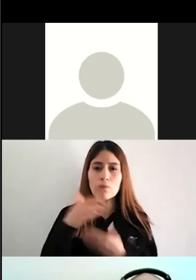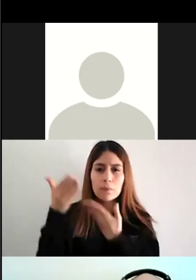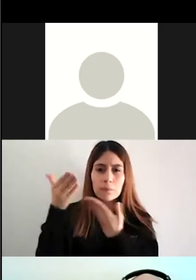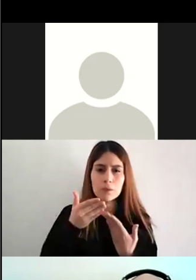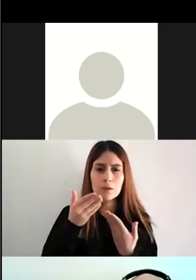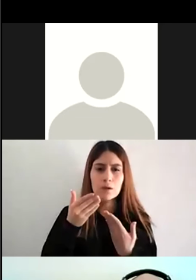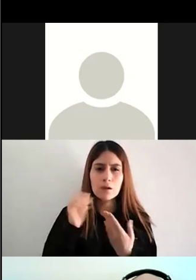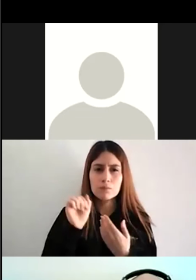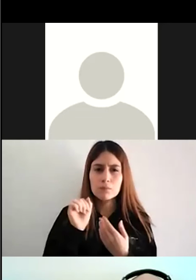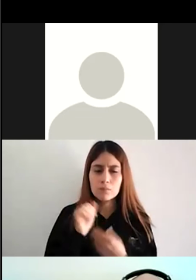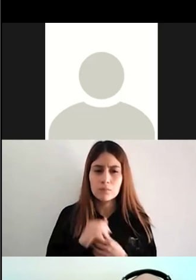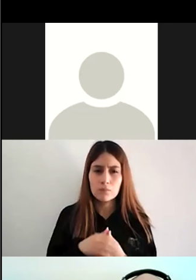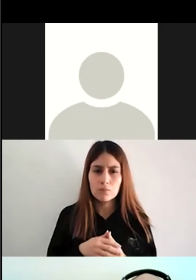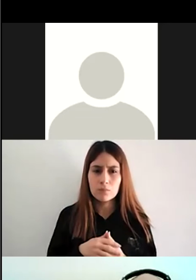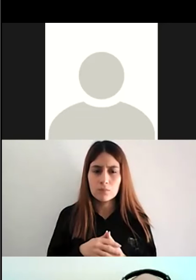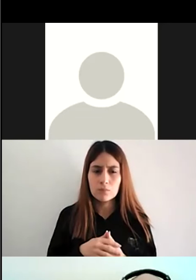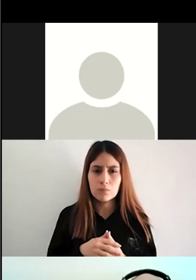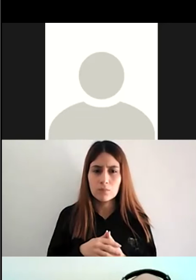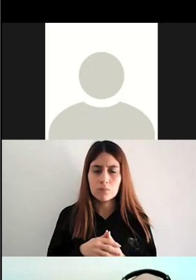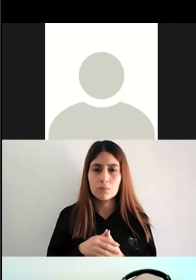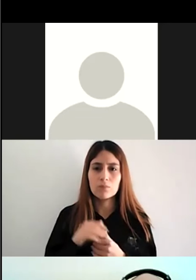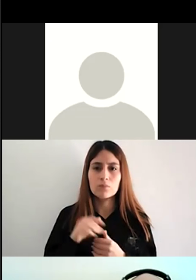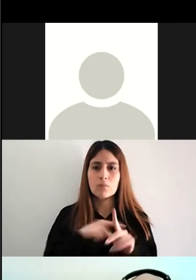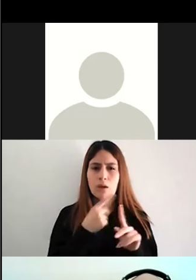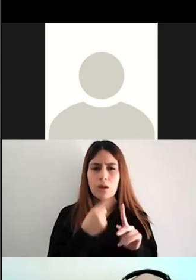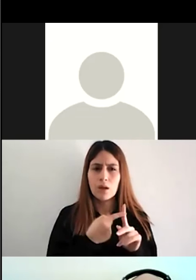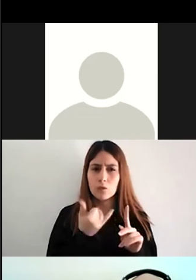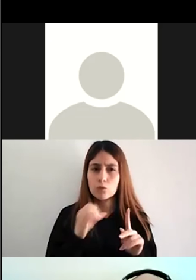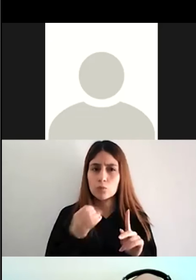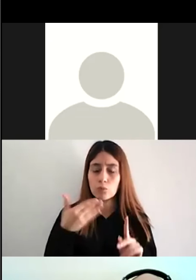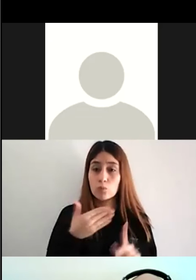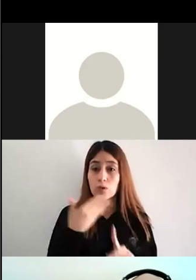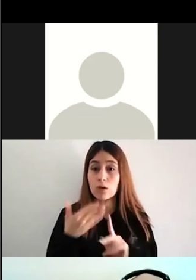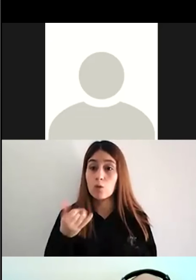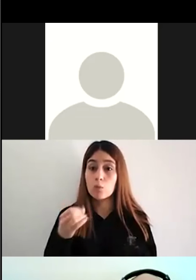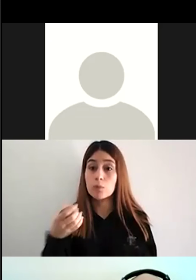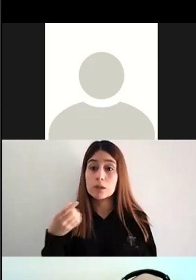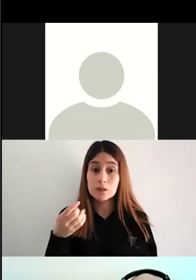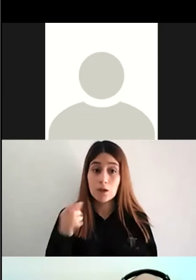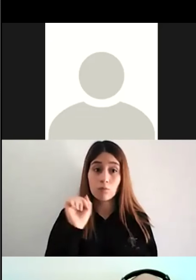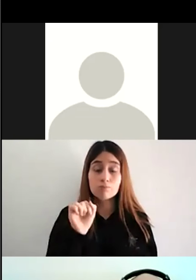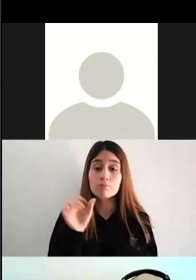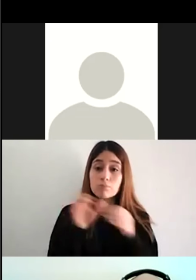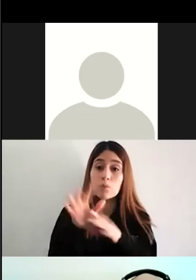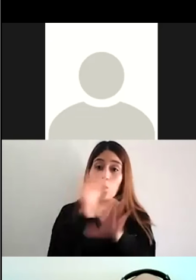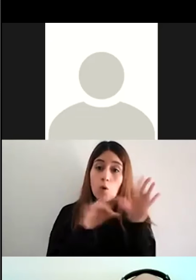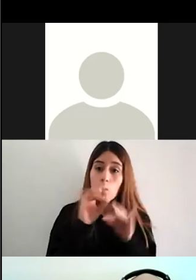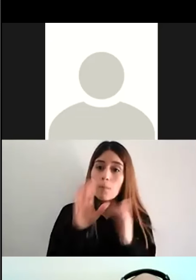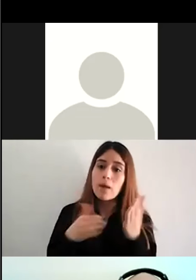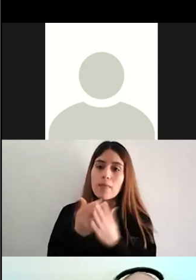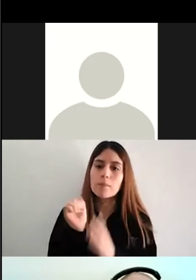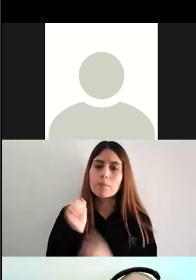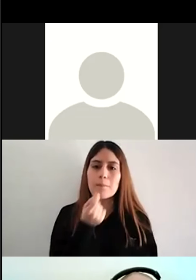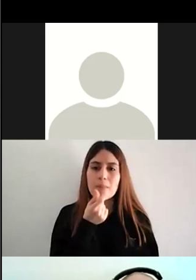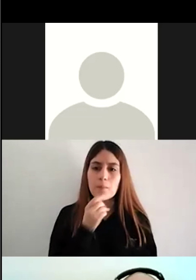últimos. Entre 2001 e 2019, a Comissão Europeia atribuiu a designação ao Estatuto de Medicamento órfão